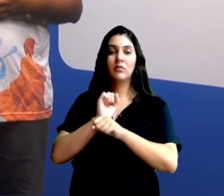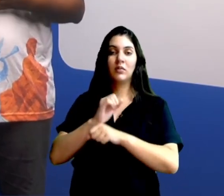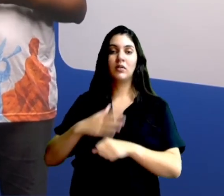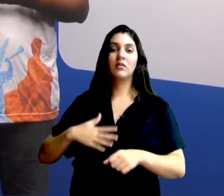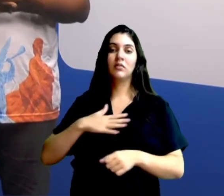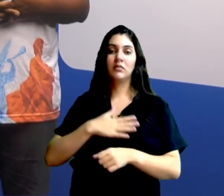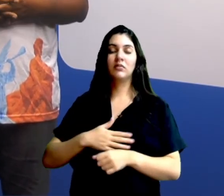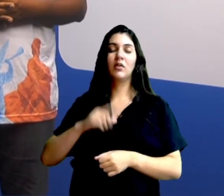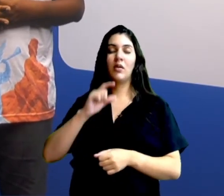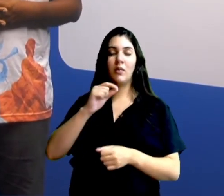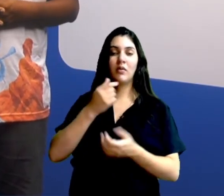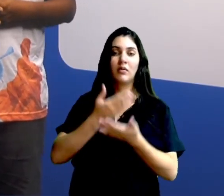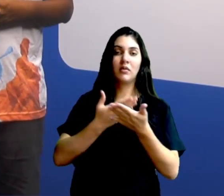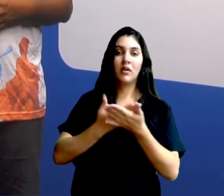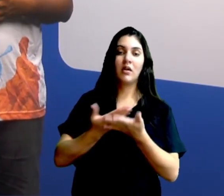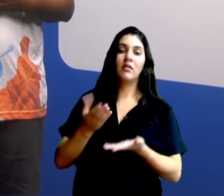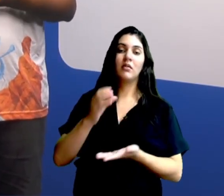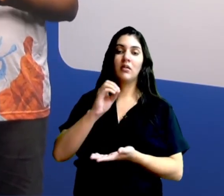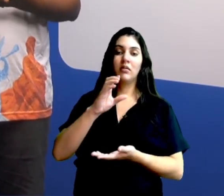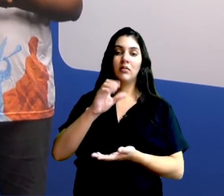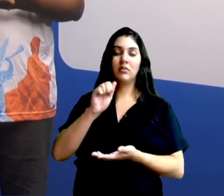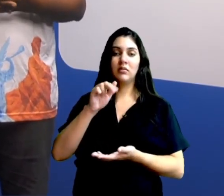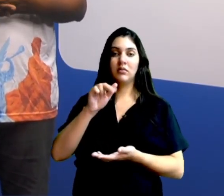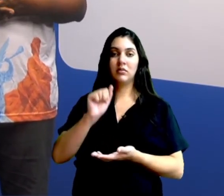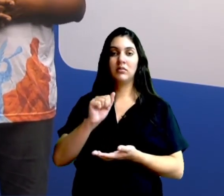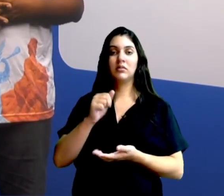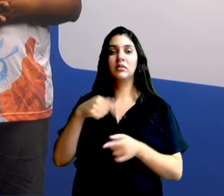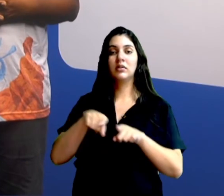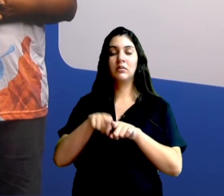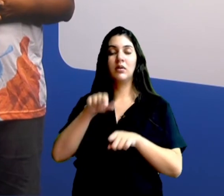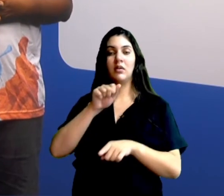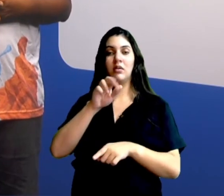gostado, né? Um pouco dessa aula sobre a Oceania e sobre o